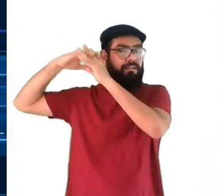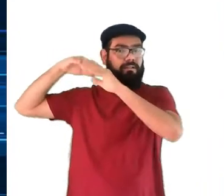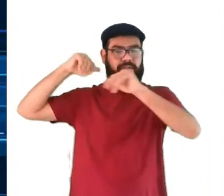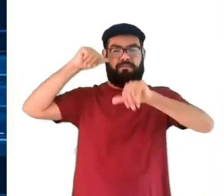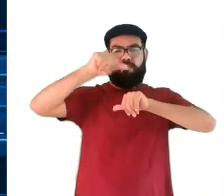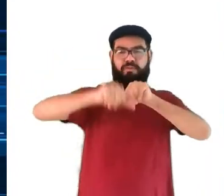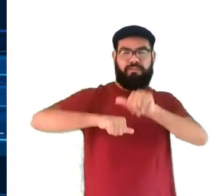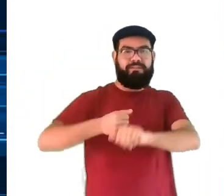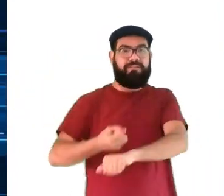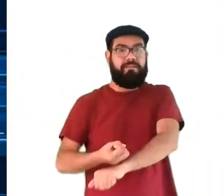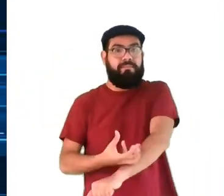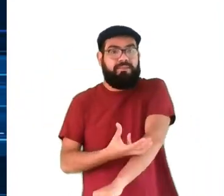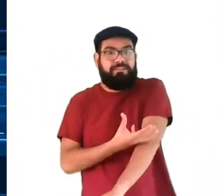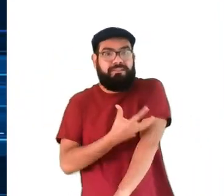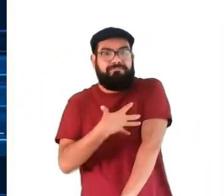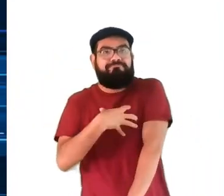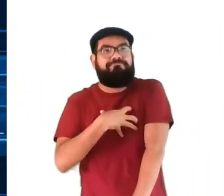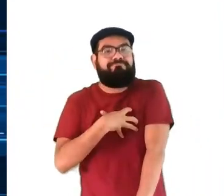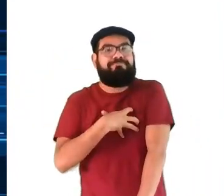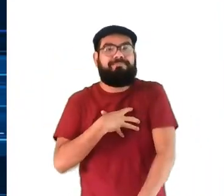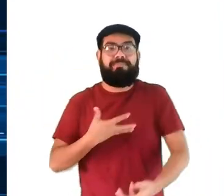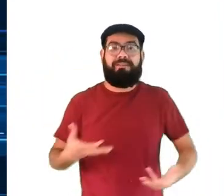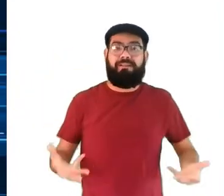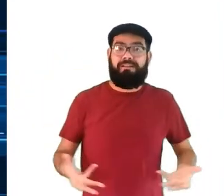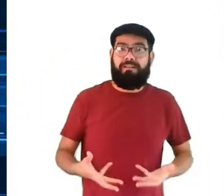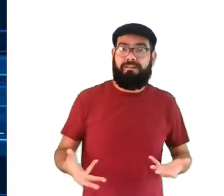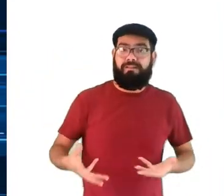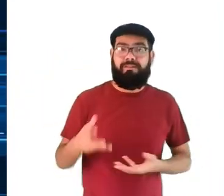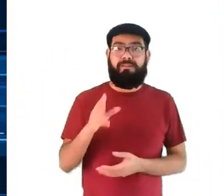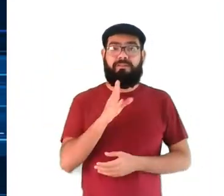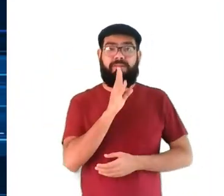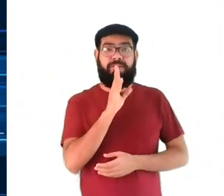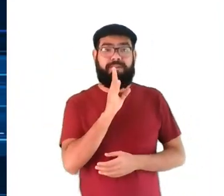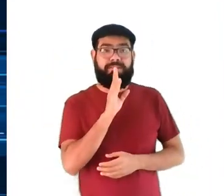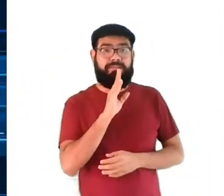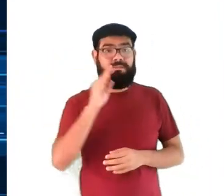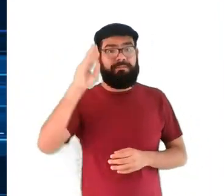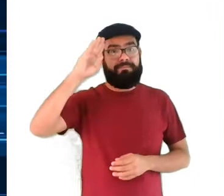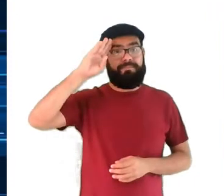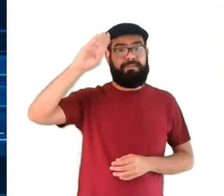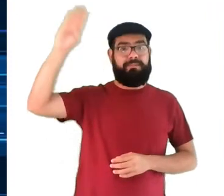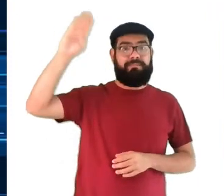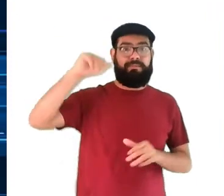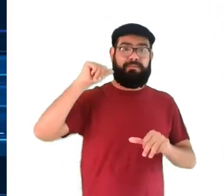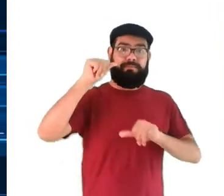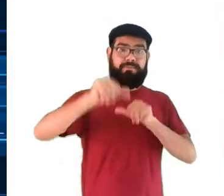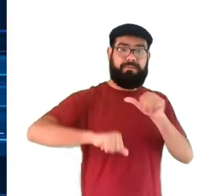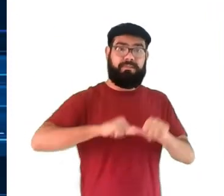emocionais. Vamos agora, né, conhecer essas principais mudanças. Vamos,